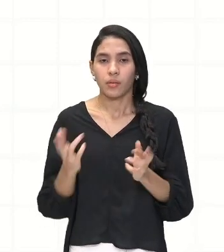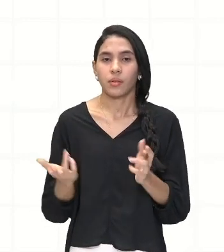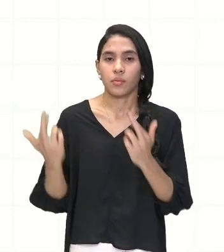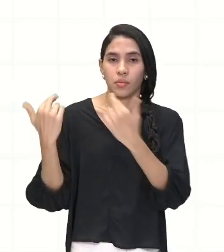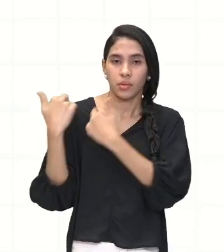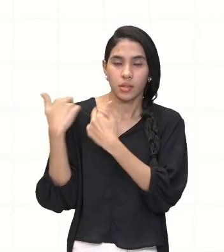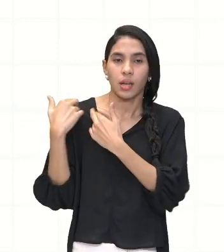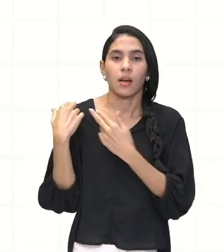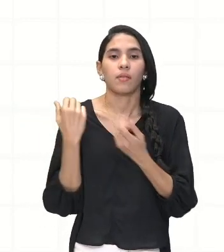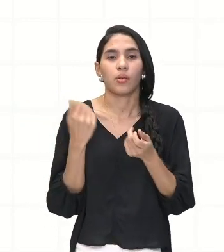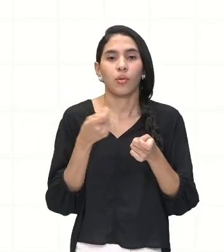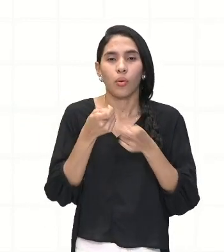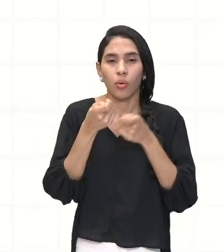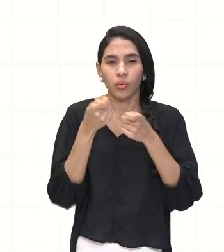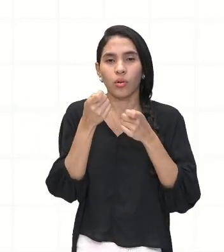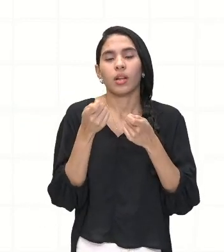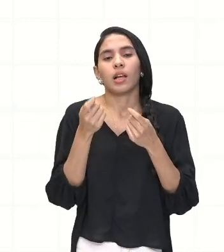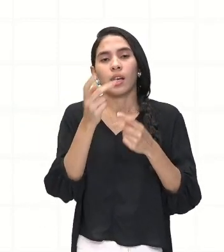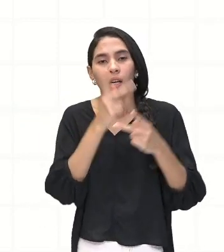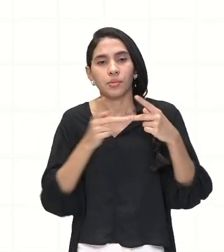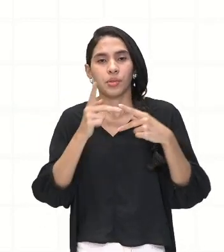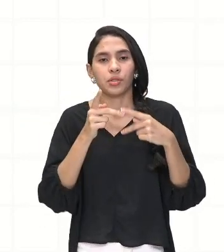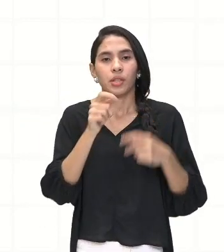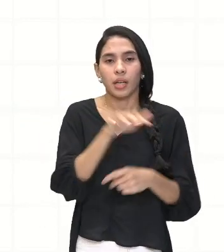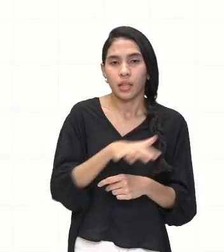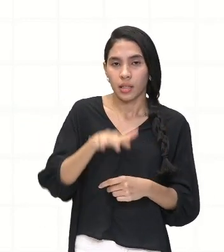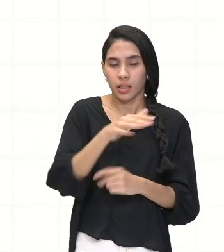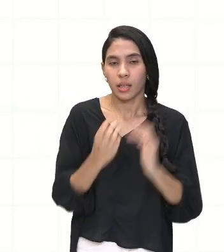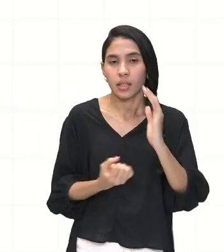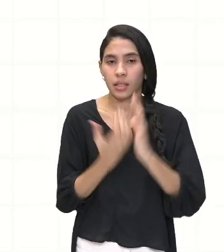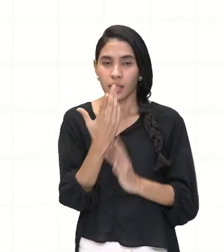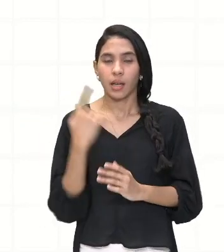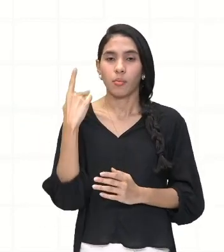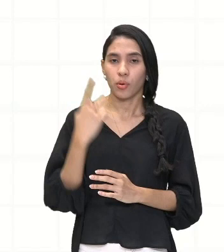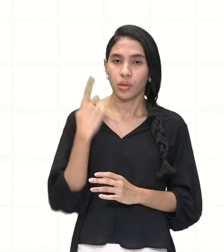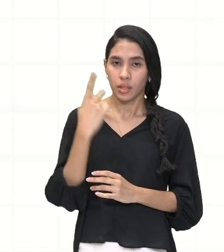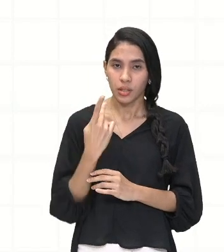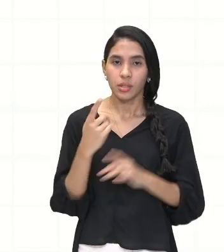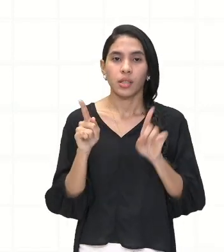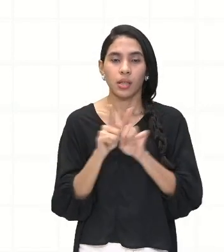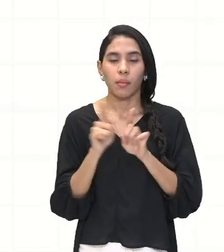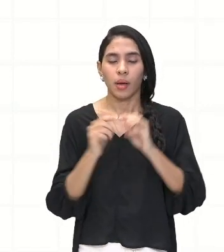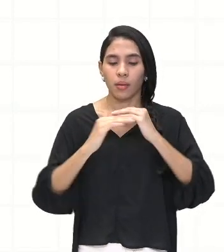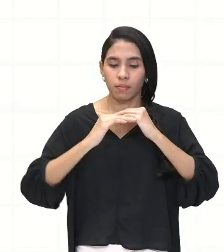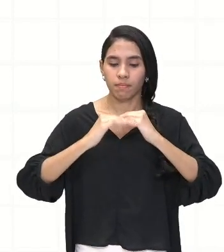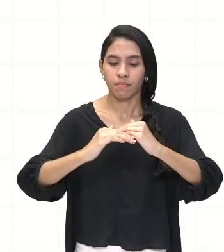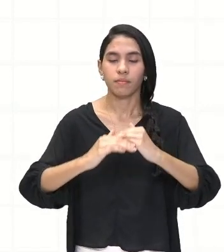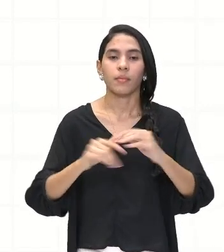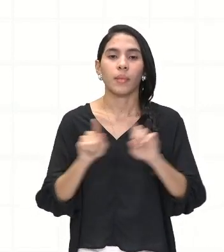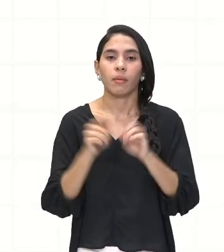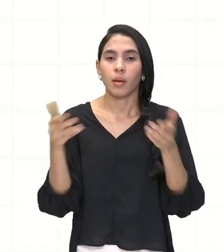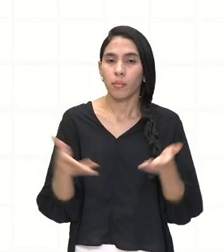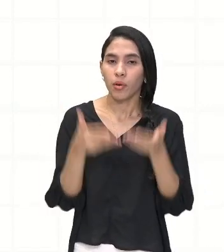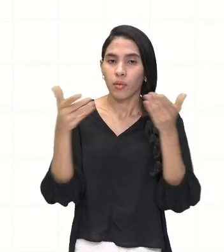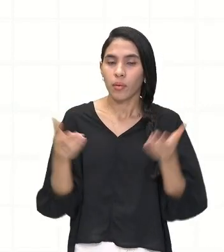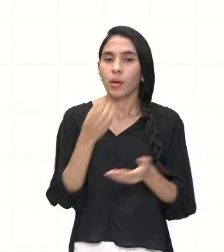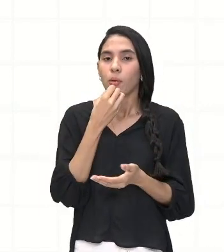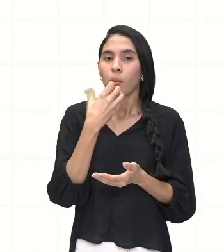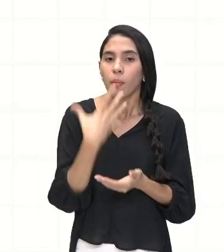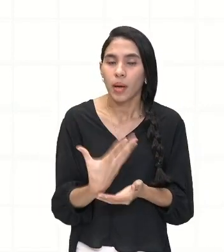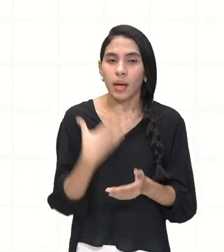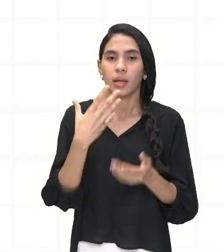por administrar o território, implementar políticas, manter a ordem e promover o bem-estar